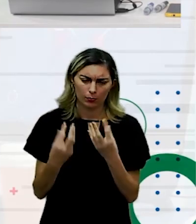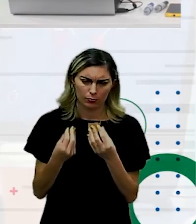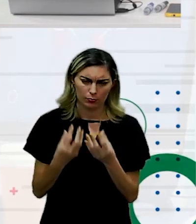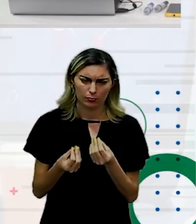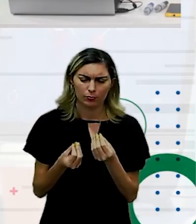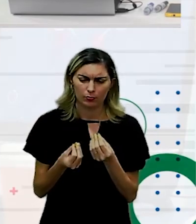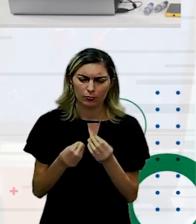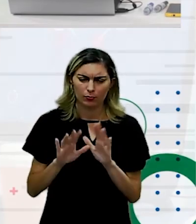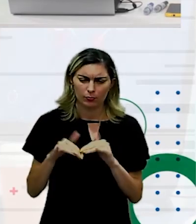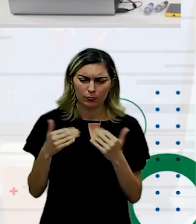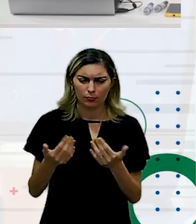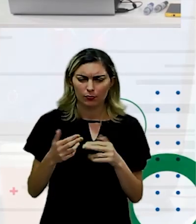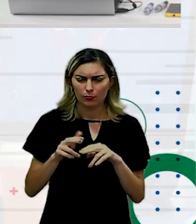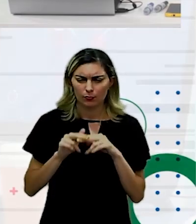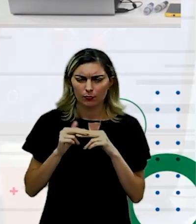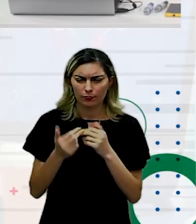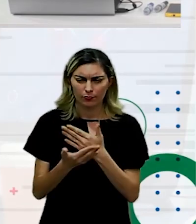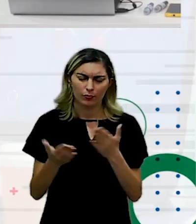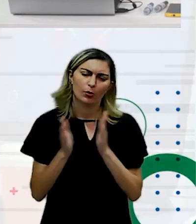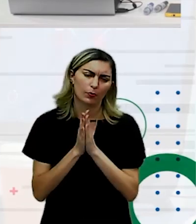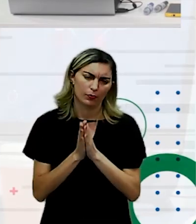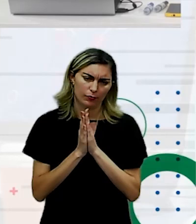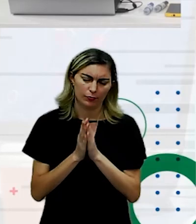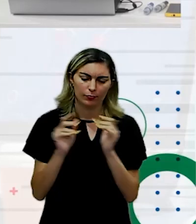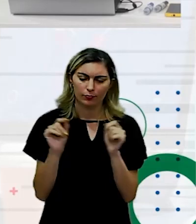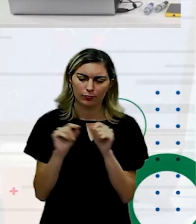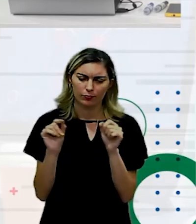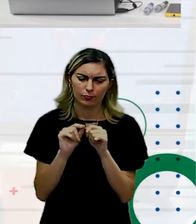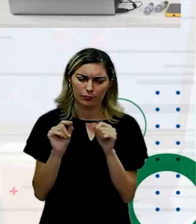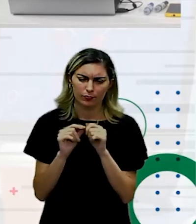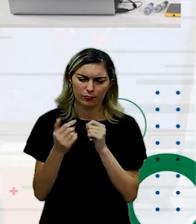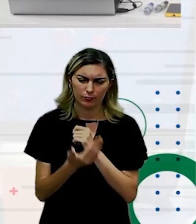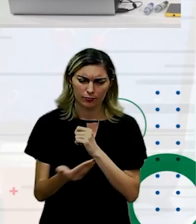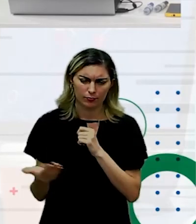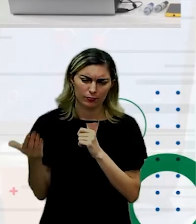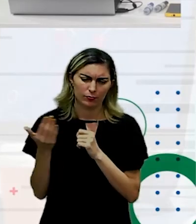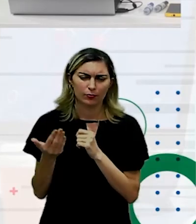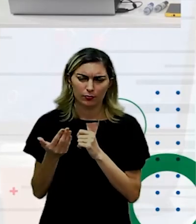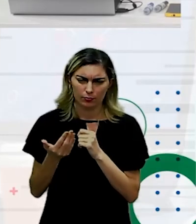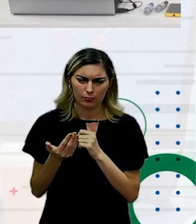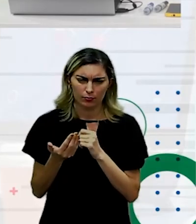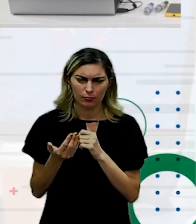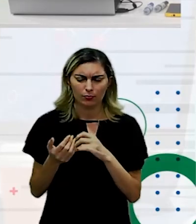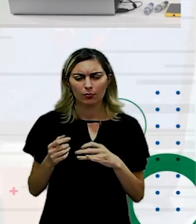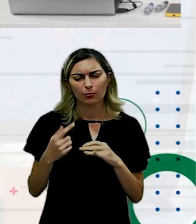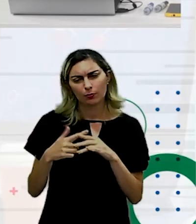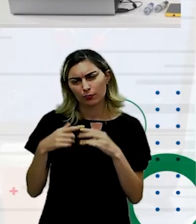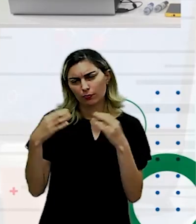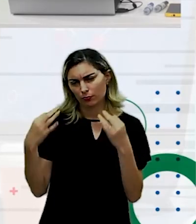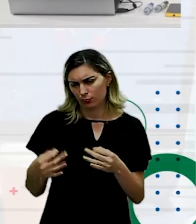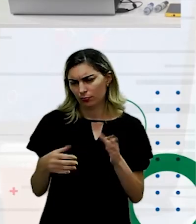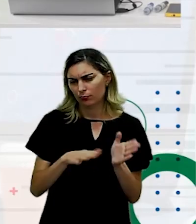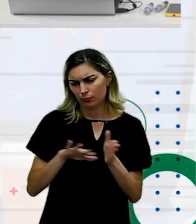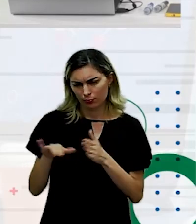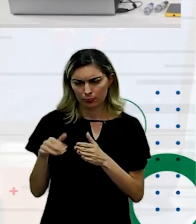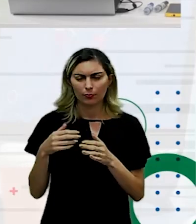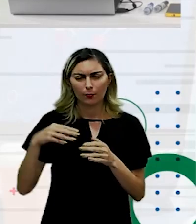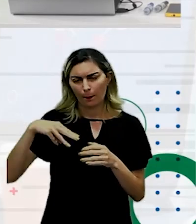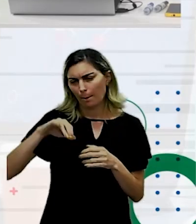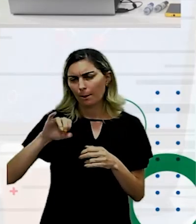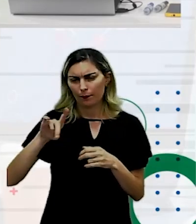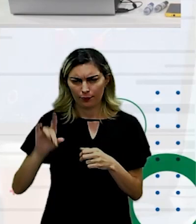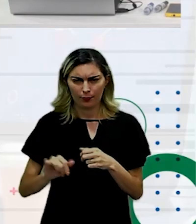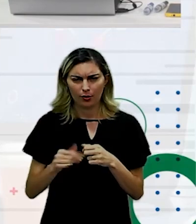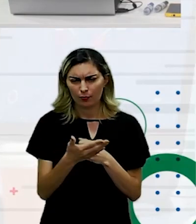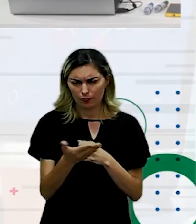Então, por isso que eu indico a vocês a, por favor, fazerem o de média fidelidade. Porque é justamente nessa parte do de média que vocês